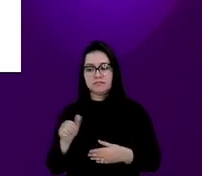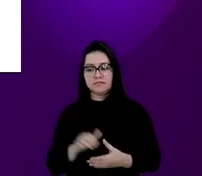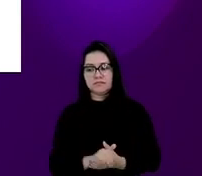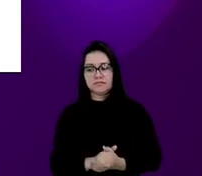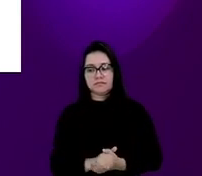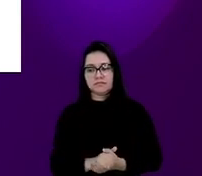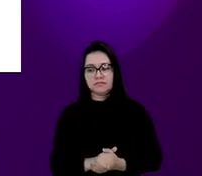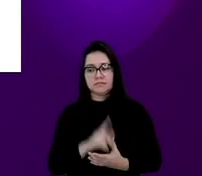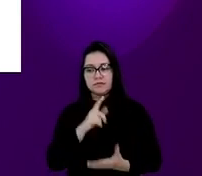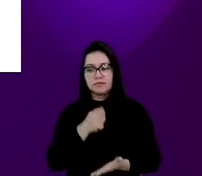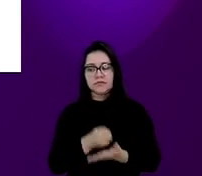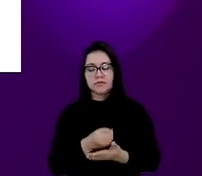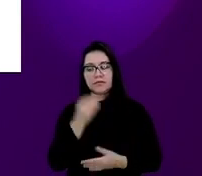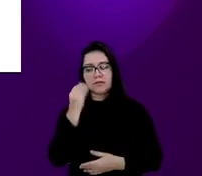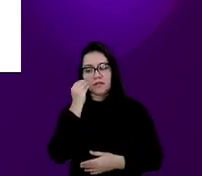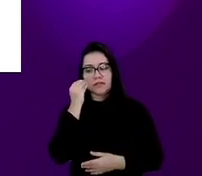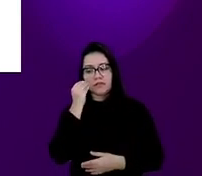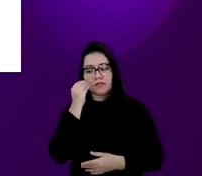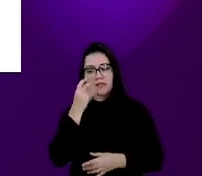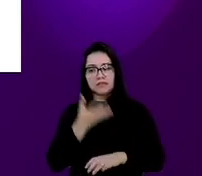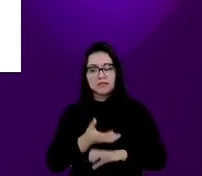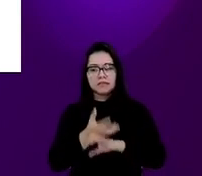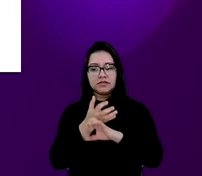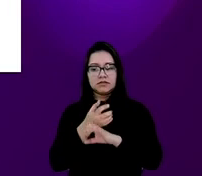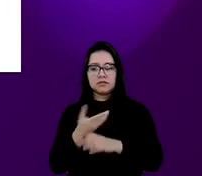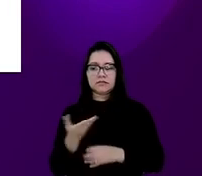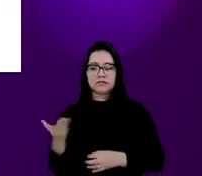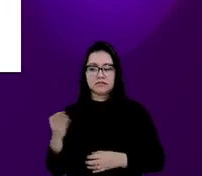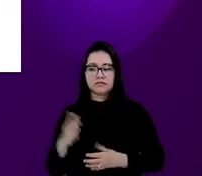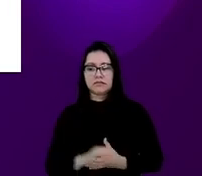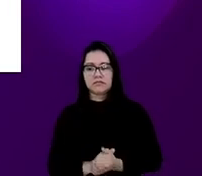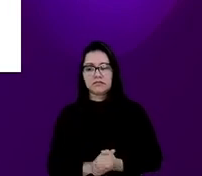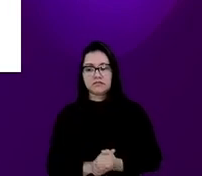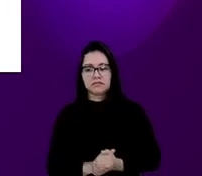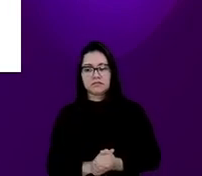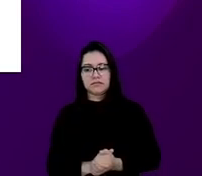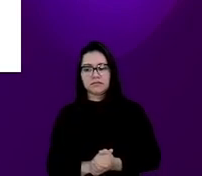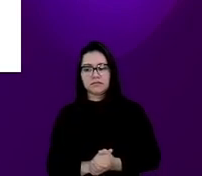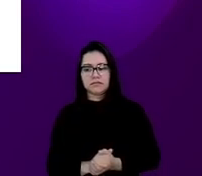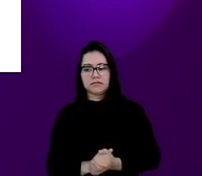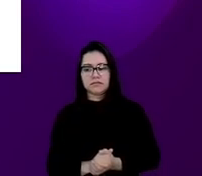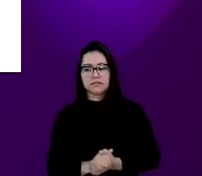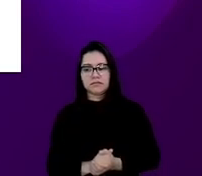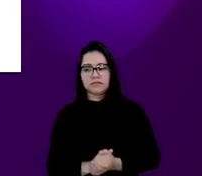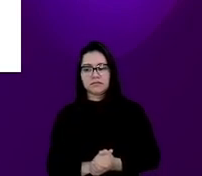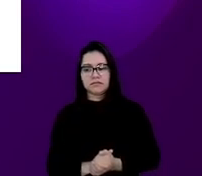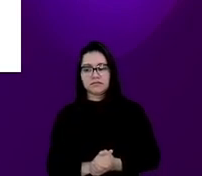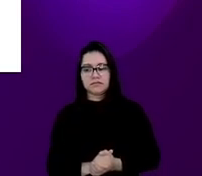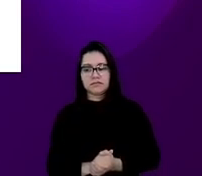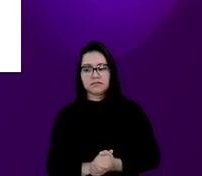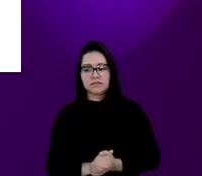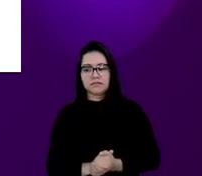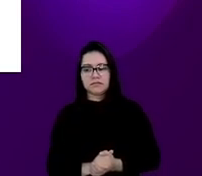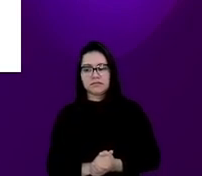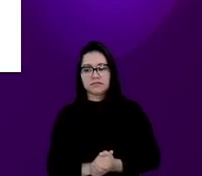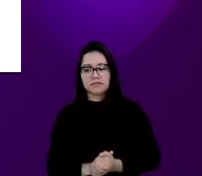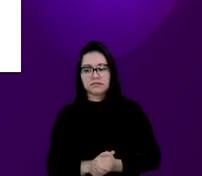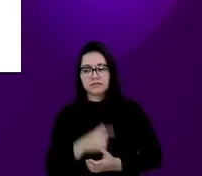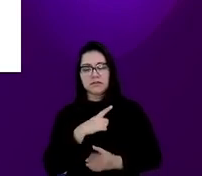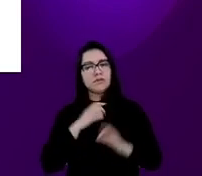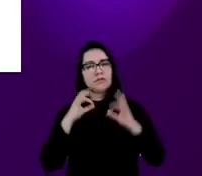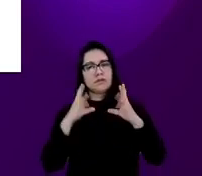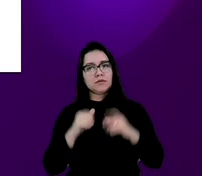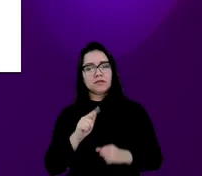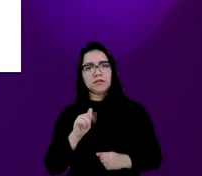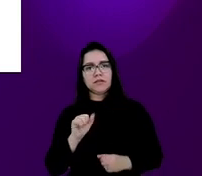decisão foi por tentar ressecar isso com todo o intestino delgado. Então, esse paciente fez uma ressecção de todo o delgado, a gente fez uma